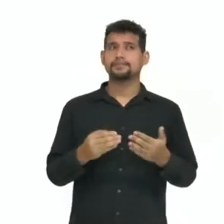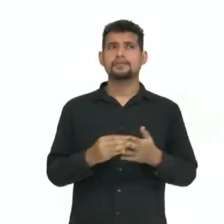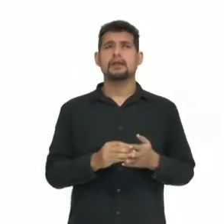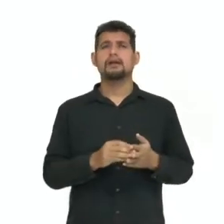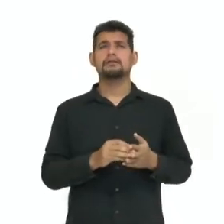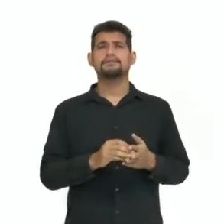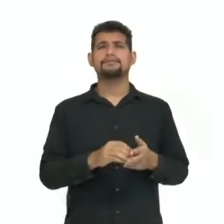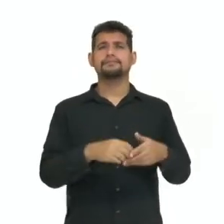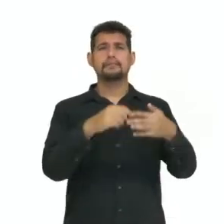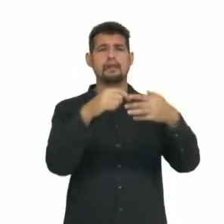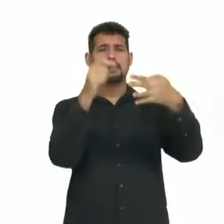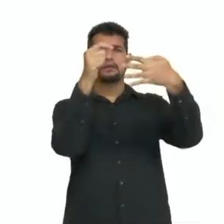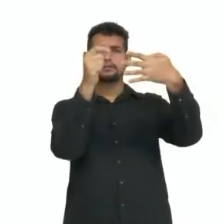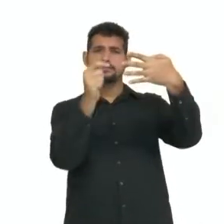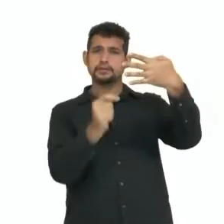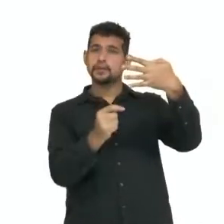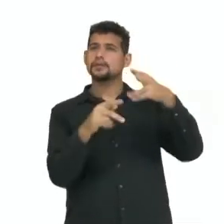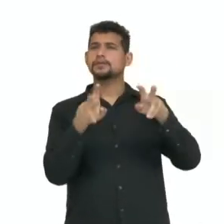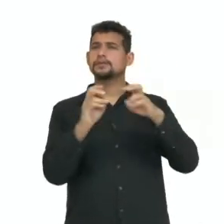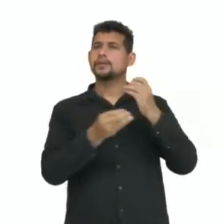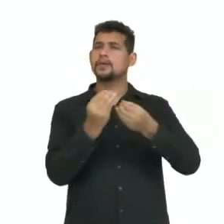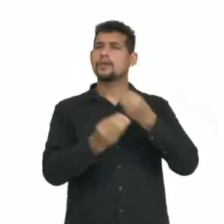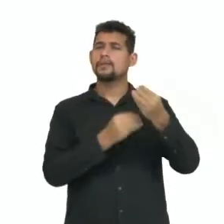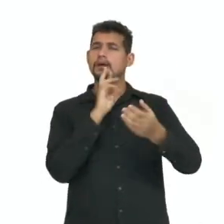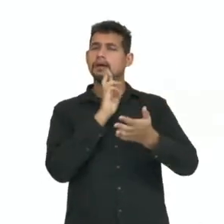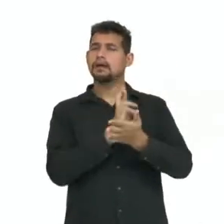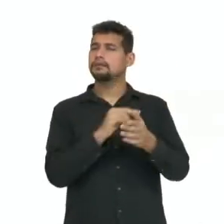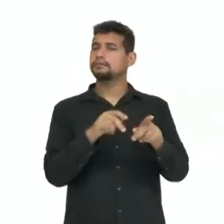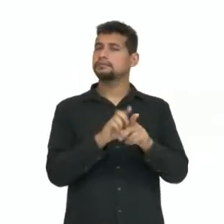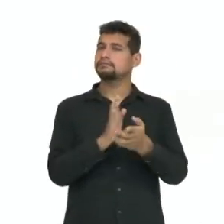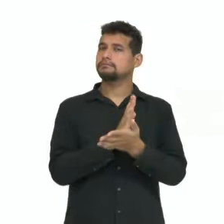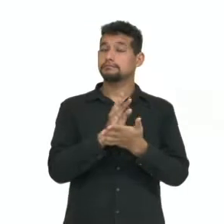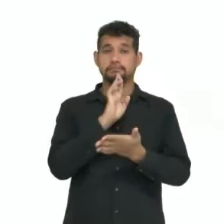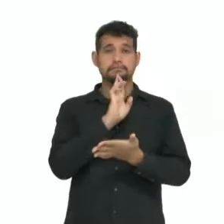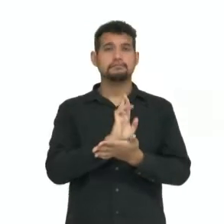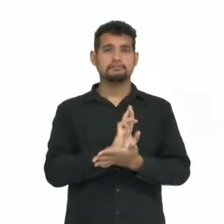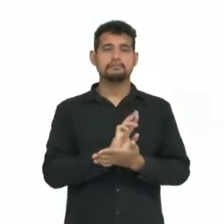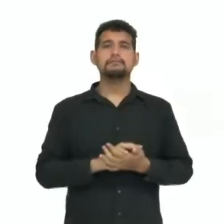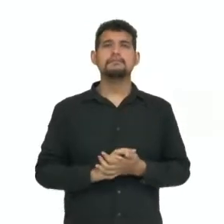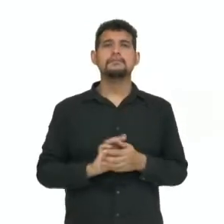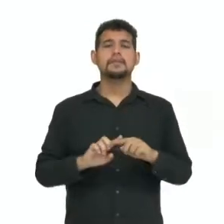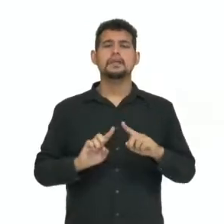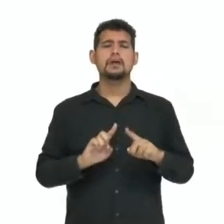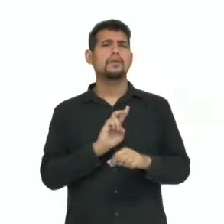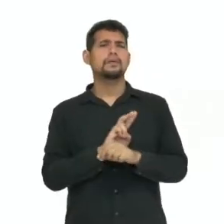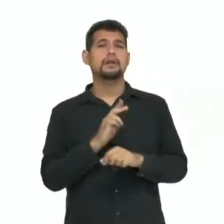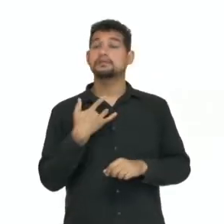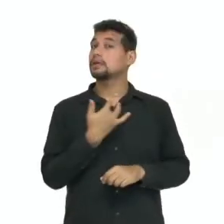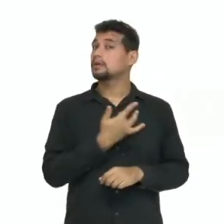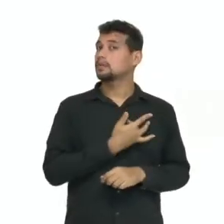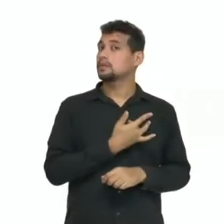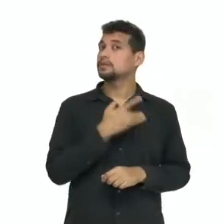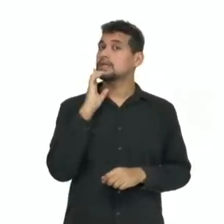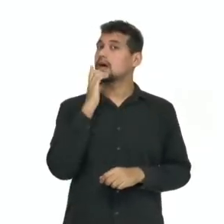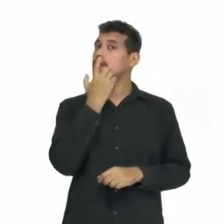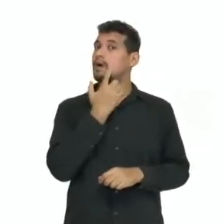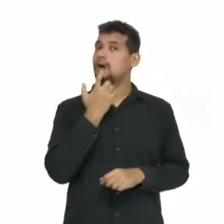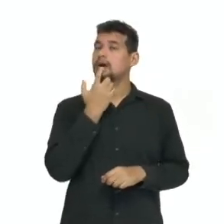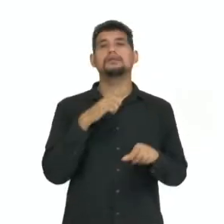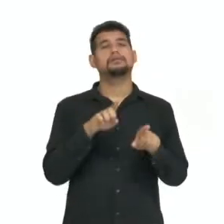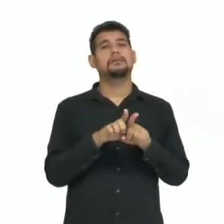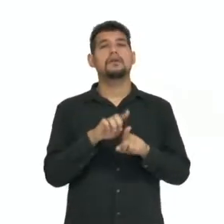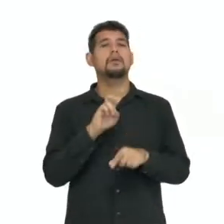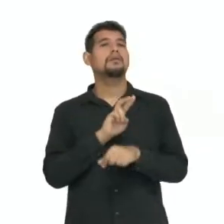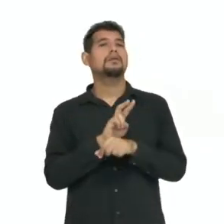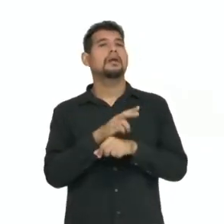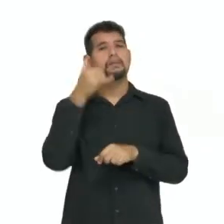algumas considerações sobre o que vocês poderiam ter encontrado de respostas, né? O cuidado com a saúde bucal, o cuidado